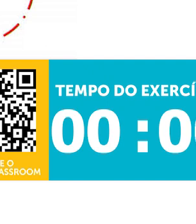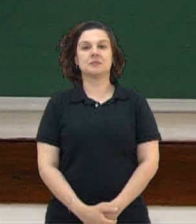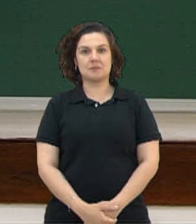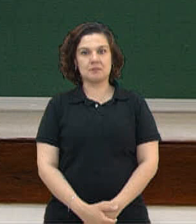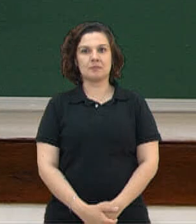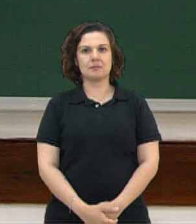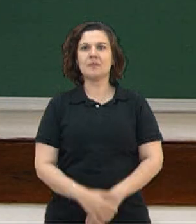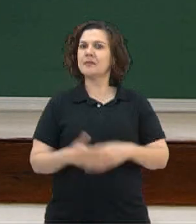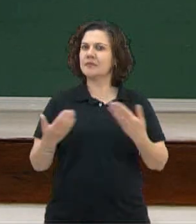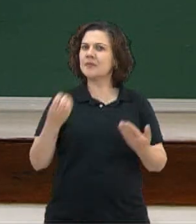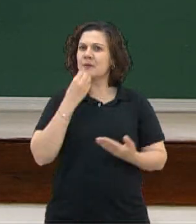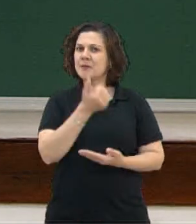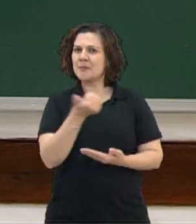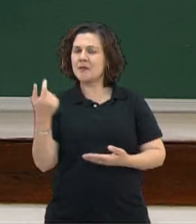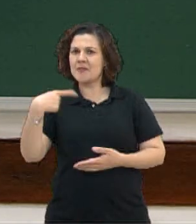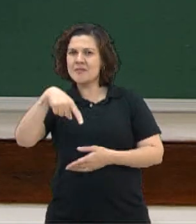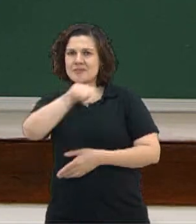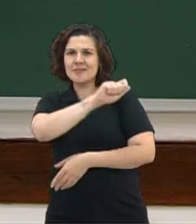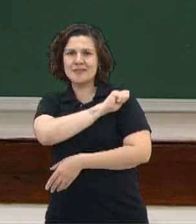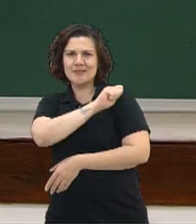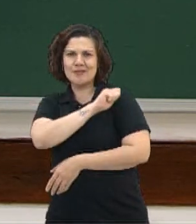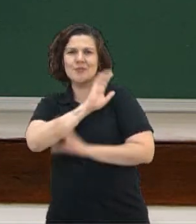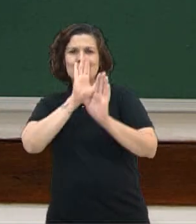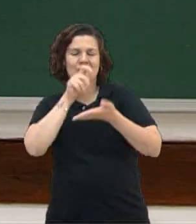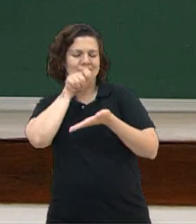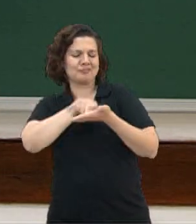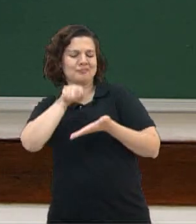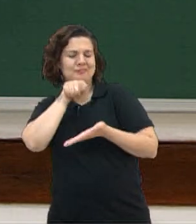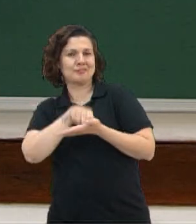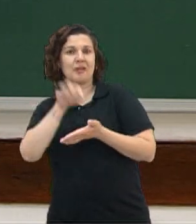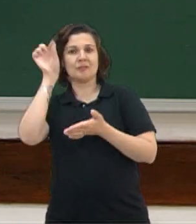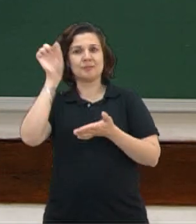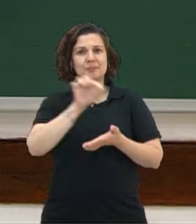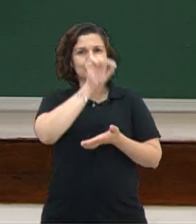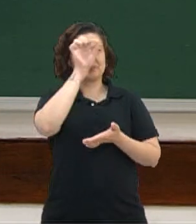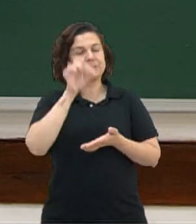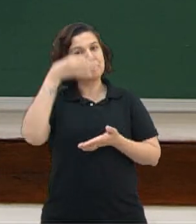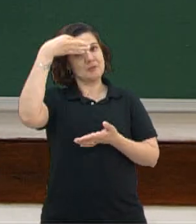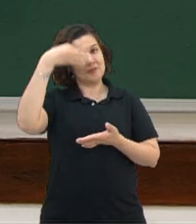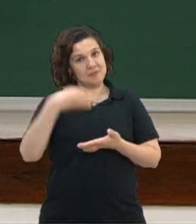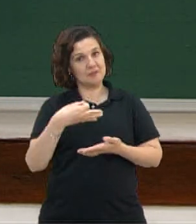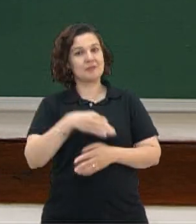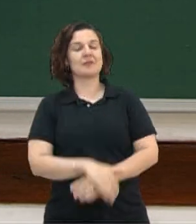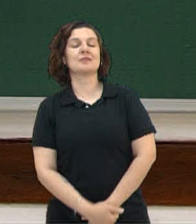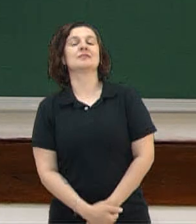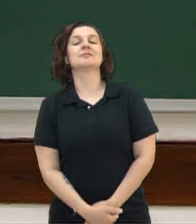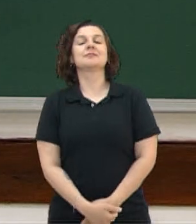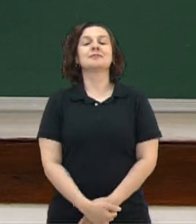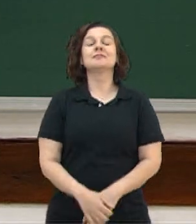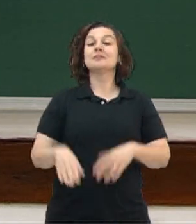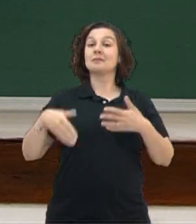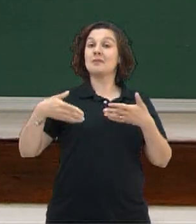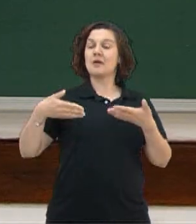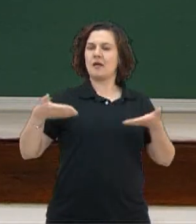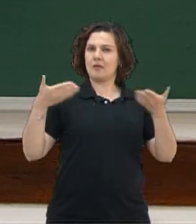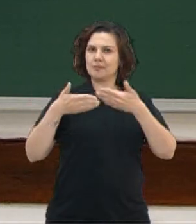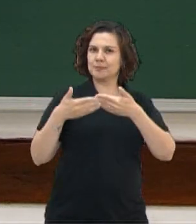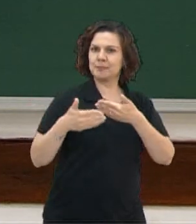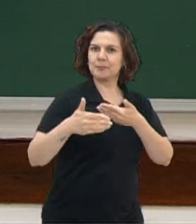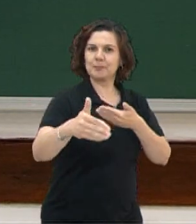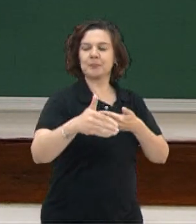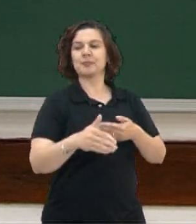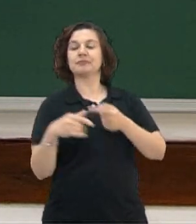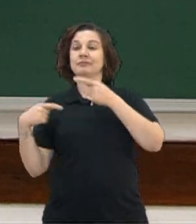Muito bem, estudante. Já deve ter anotado, deve ter assinalado a a alternativa correta. E dando continuidade à